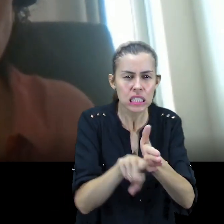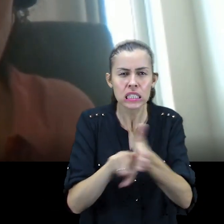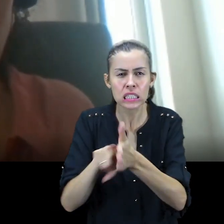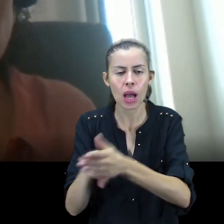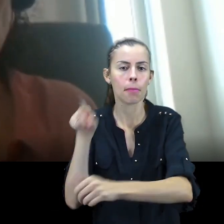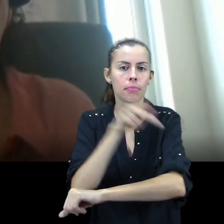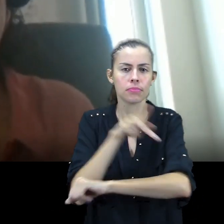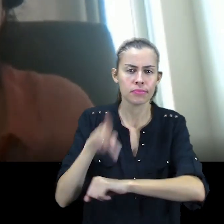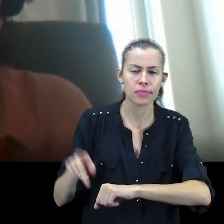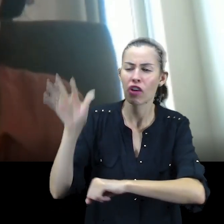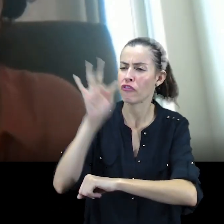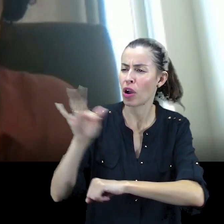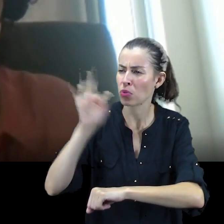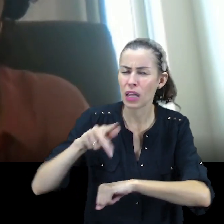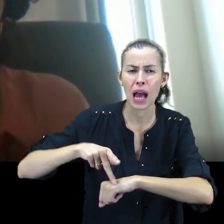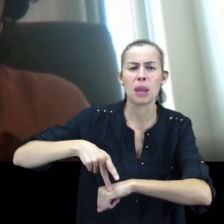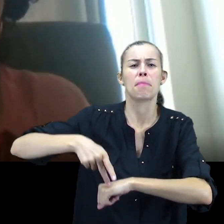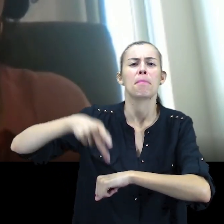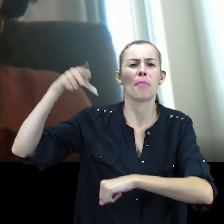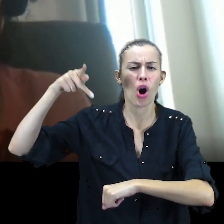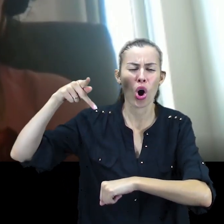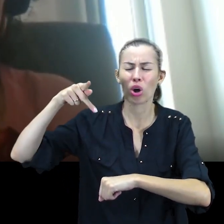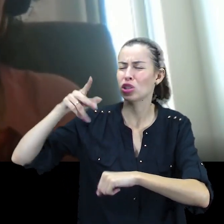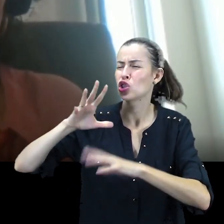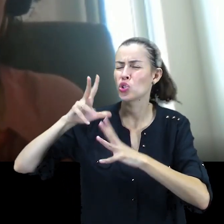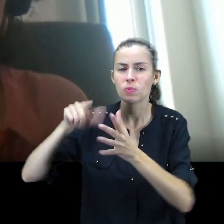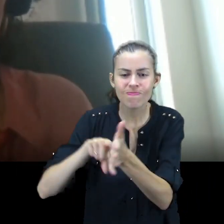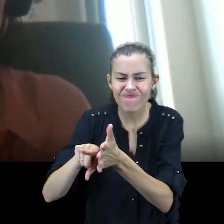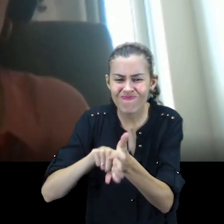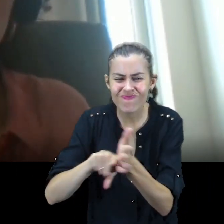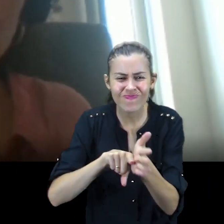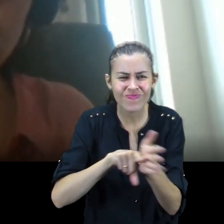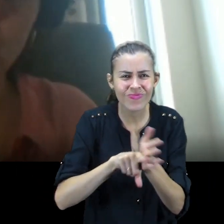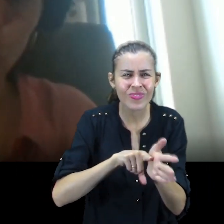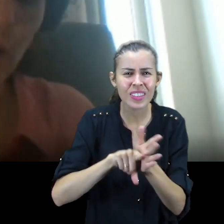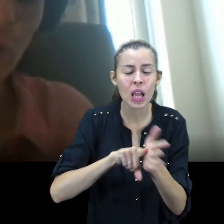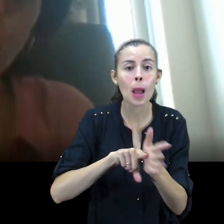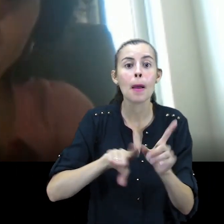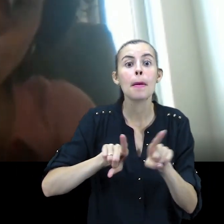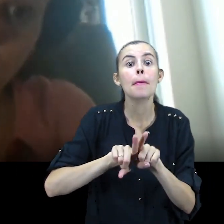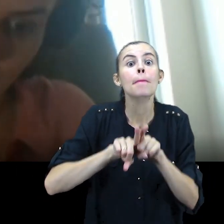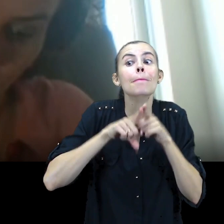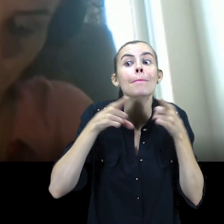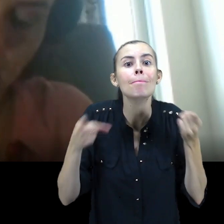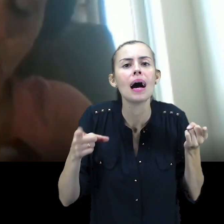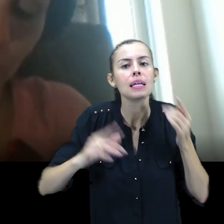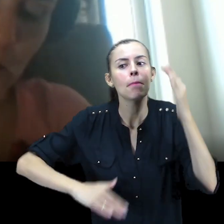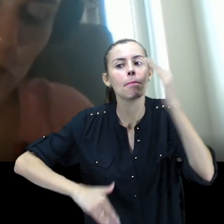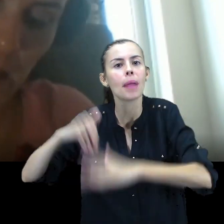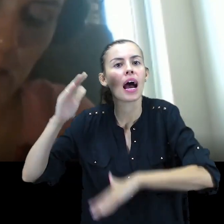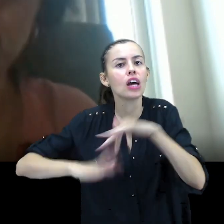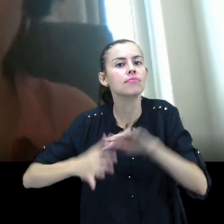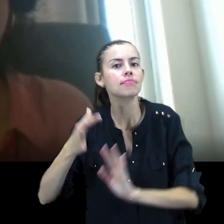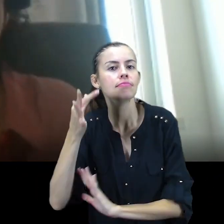o nosso egresso para fazer extensão. Então, a gente tem uma resolução, que você perguntou